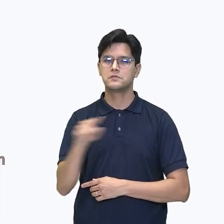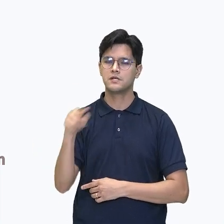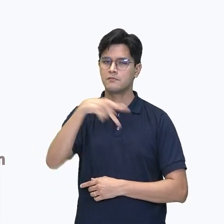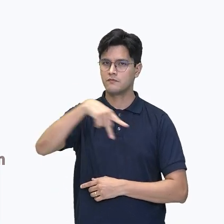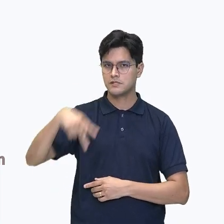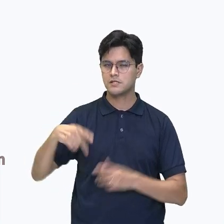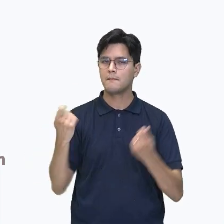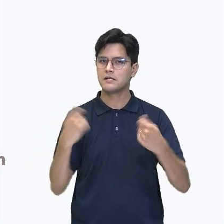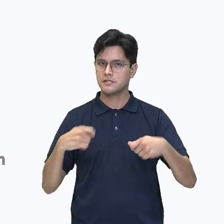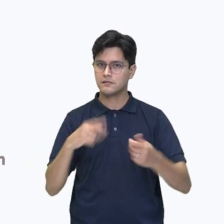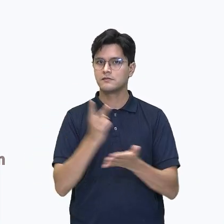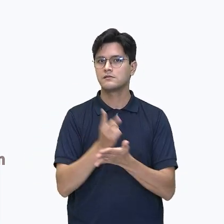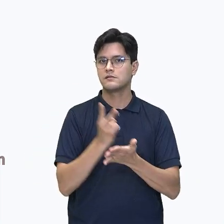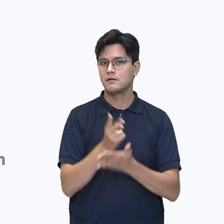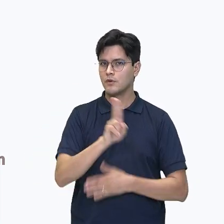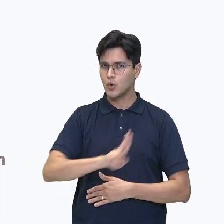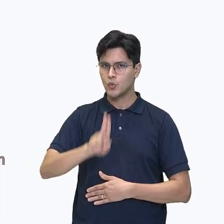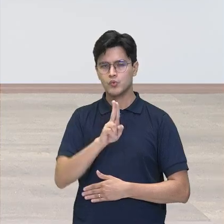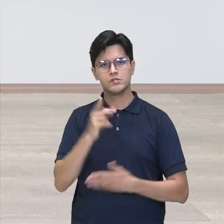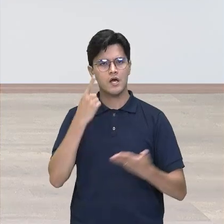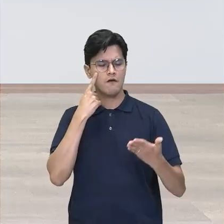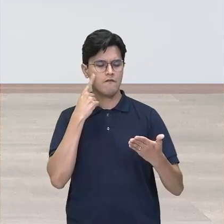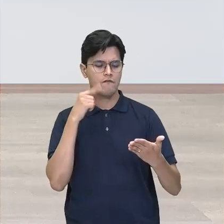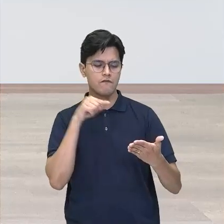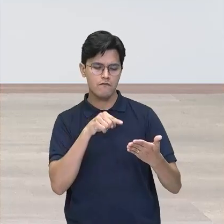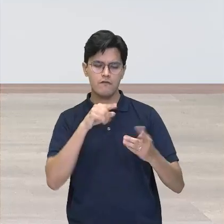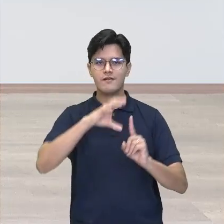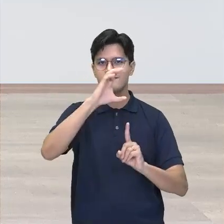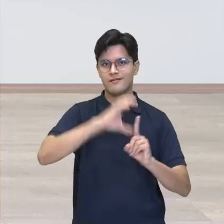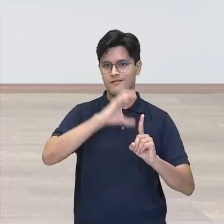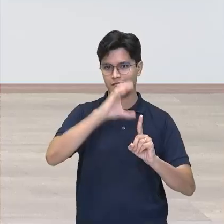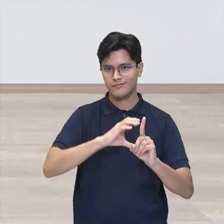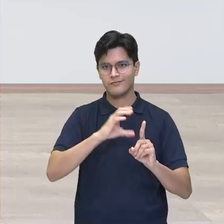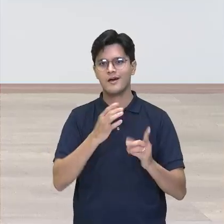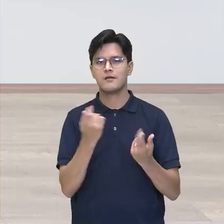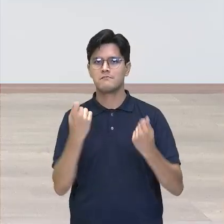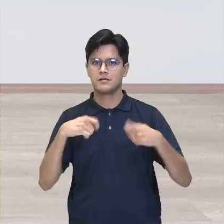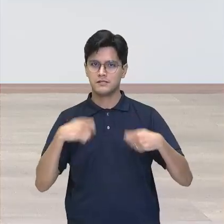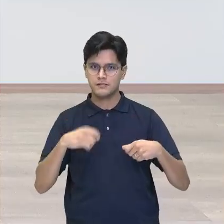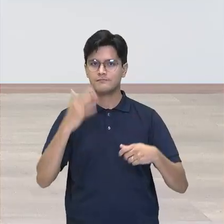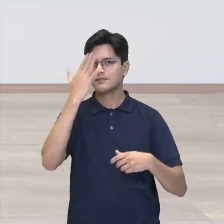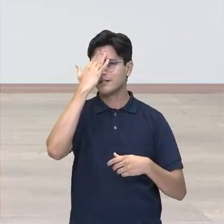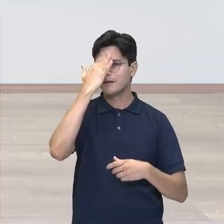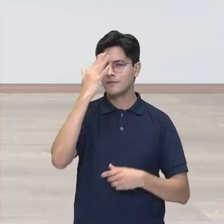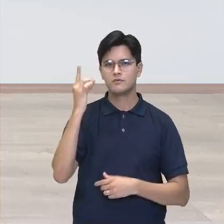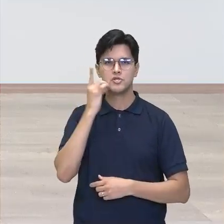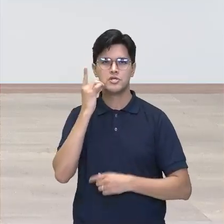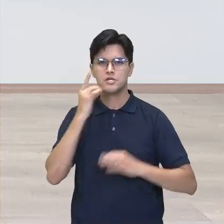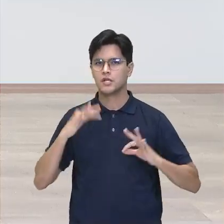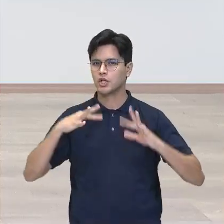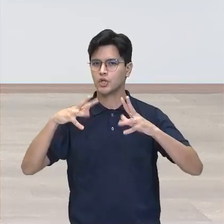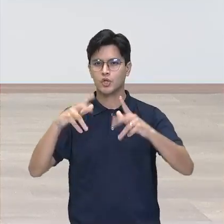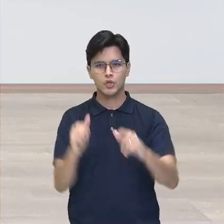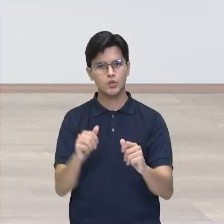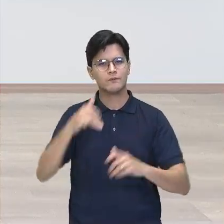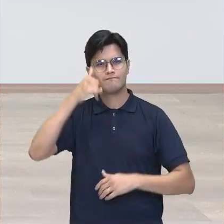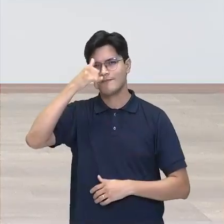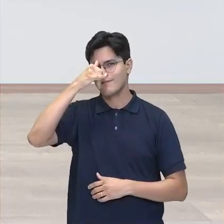sua ferramenta mesmo de trabalho, que você possa estar consultando e estar atento a todas as datas para não ser pego de surpresa,